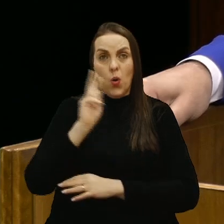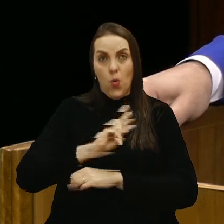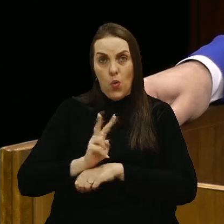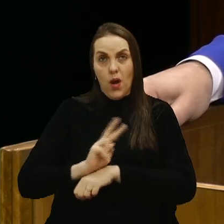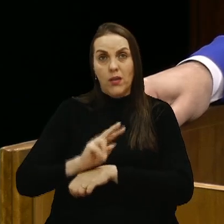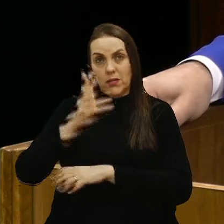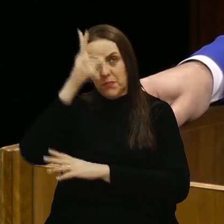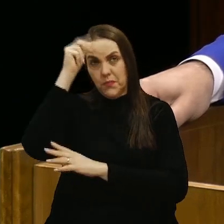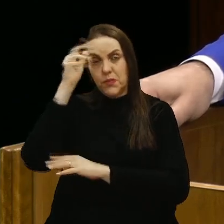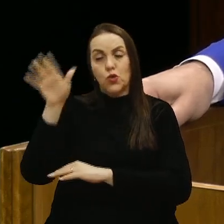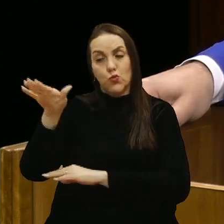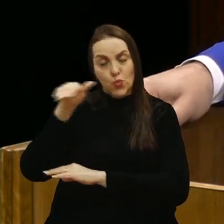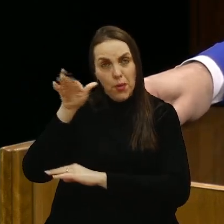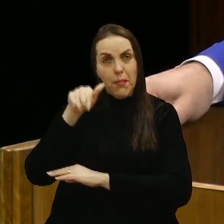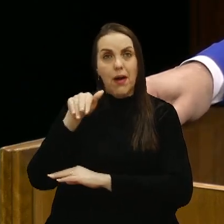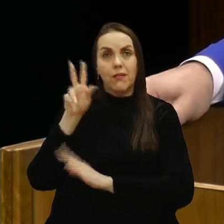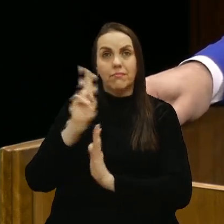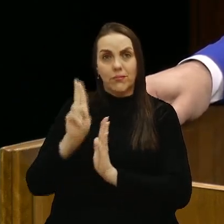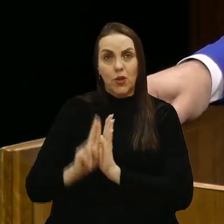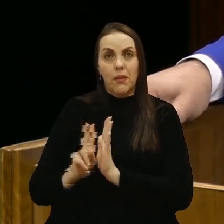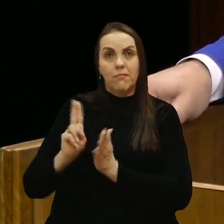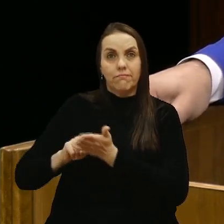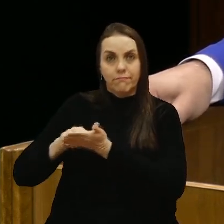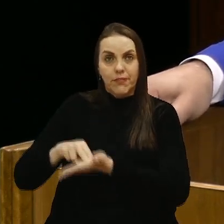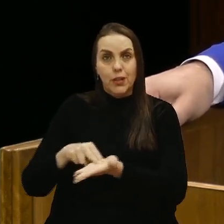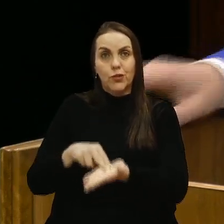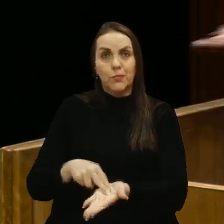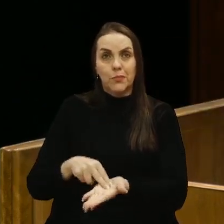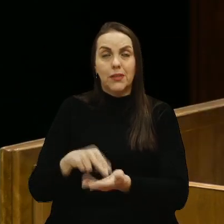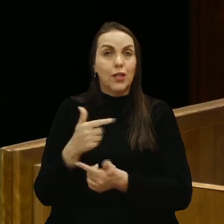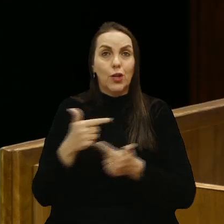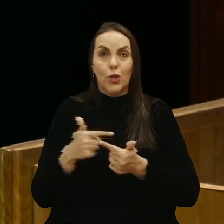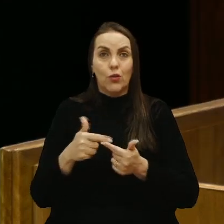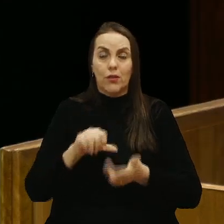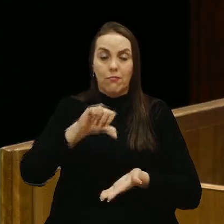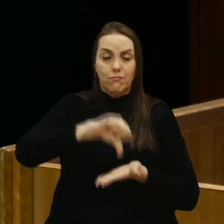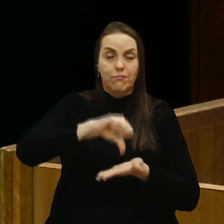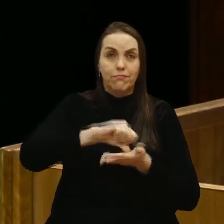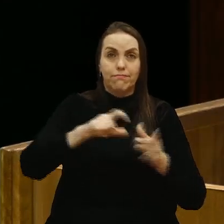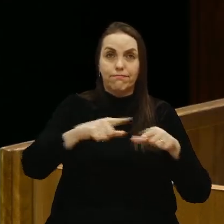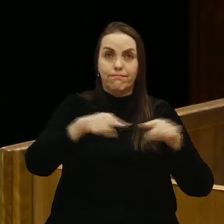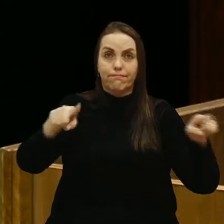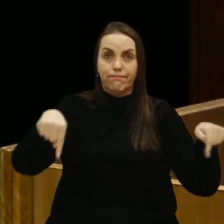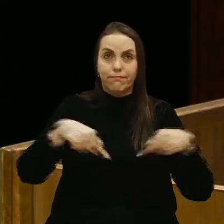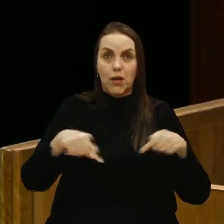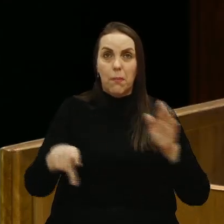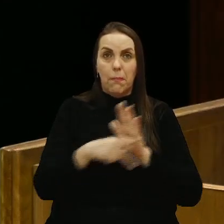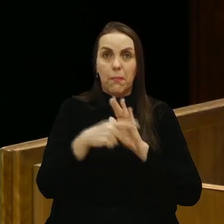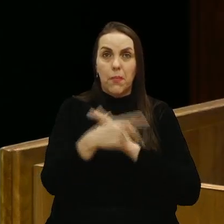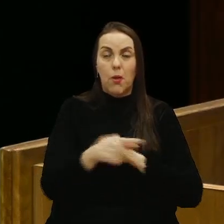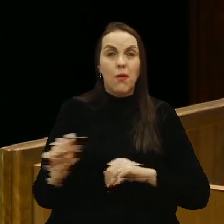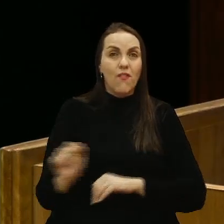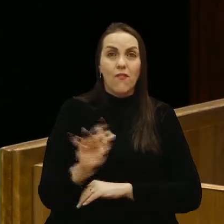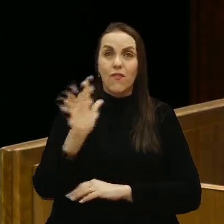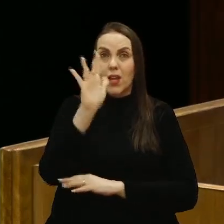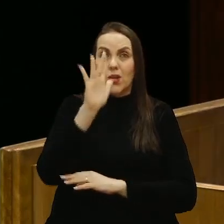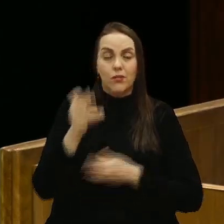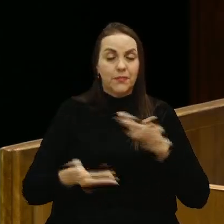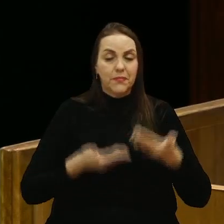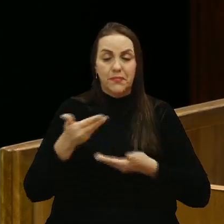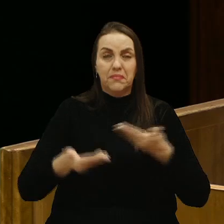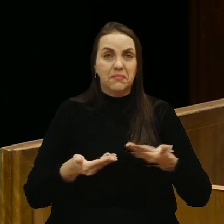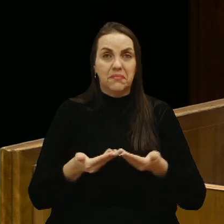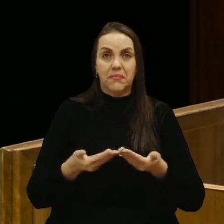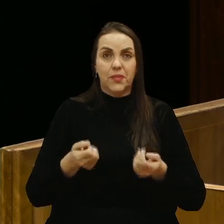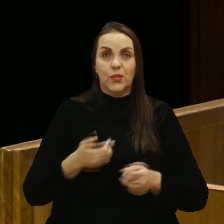chamados e nomeados. A guarda não tem um espaço adequado para o seu quartel. Enfim, há uma desvalorização do serviço público